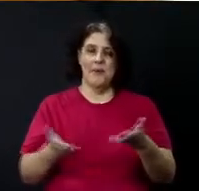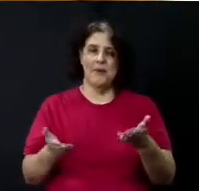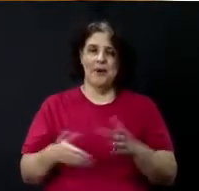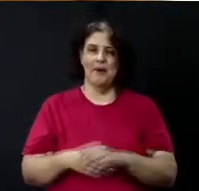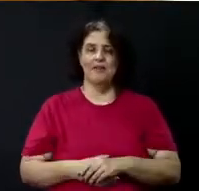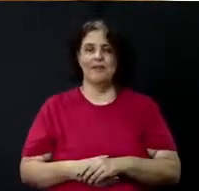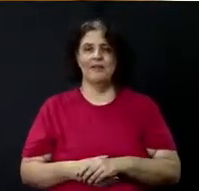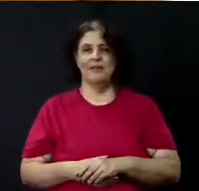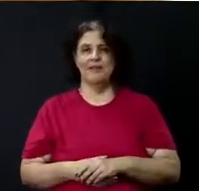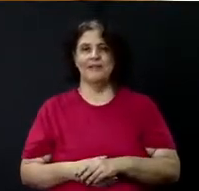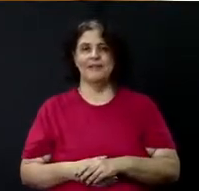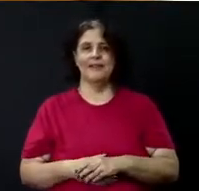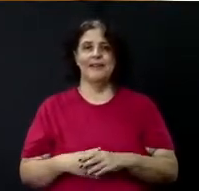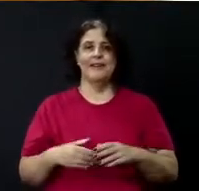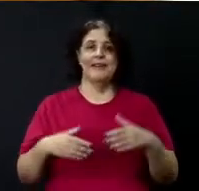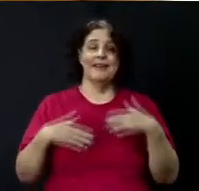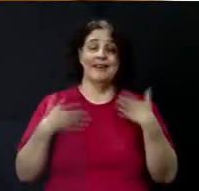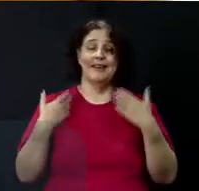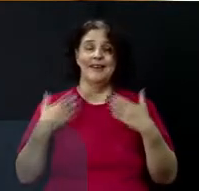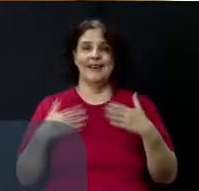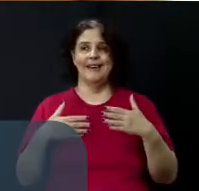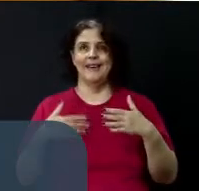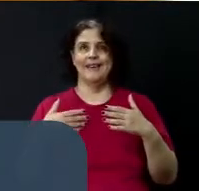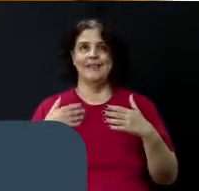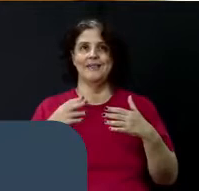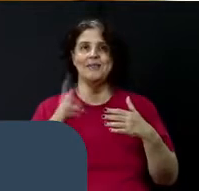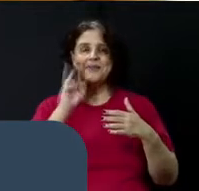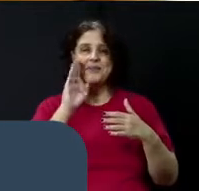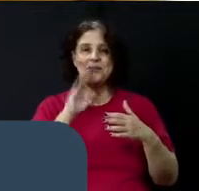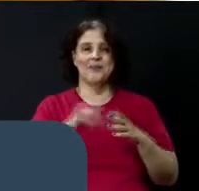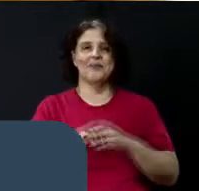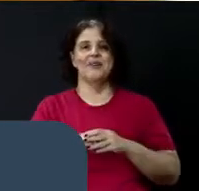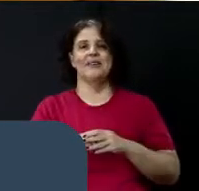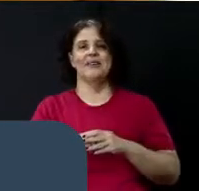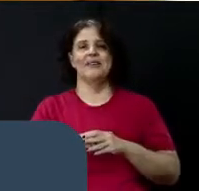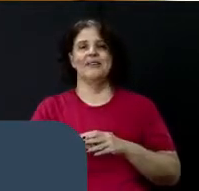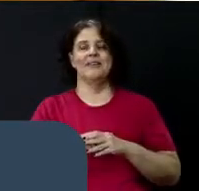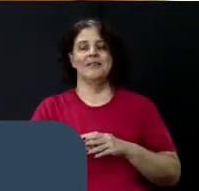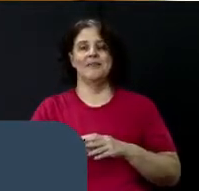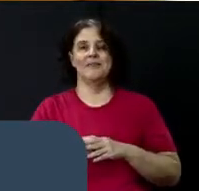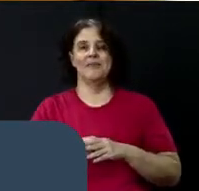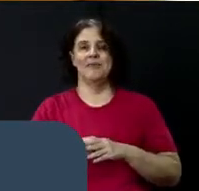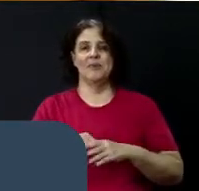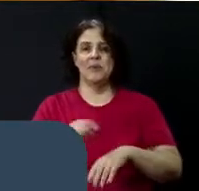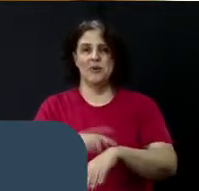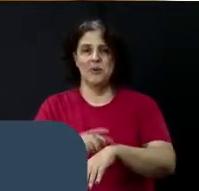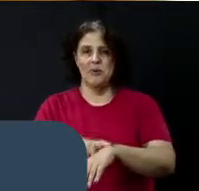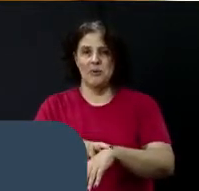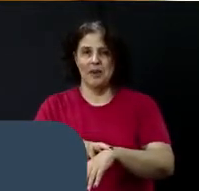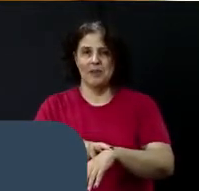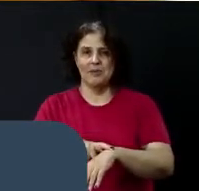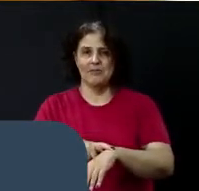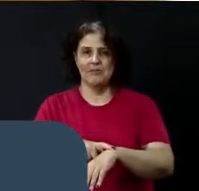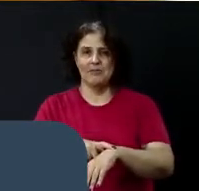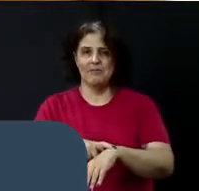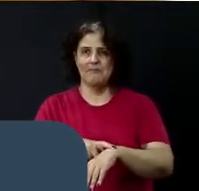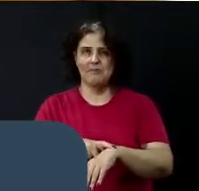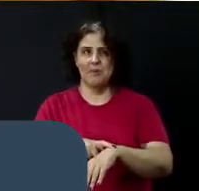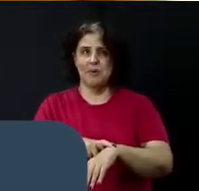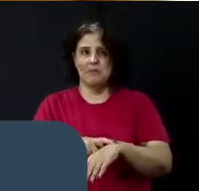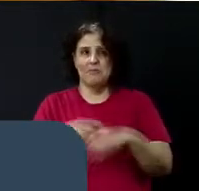Pois é, assim é a cura. Um momento cego, no outro momento vendo